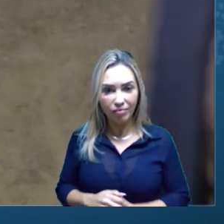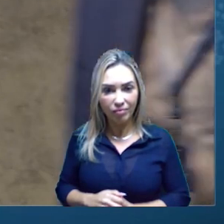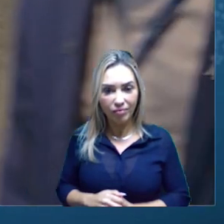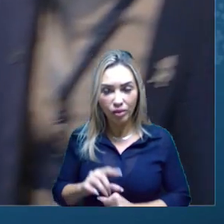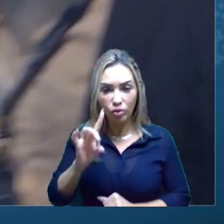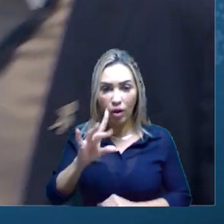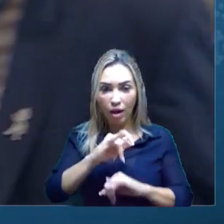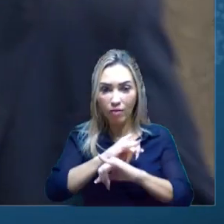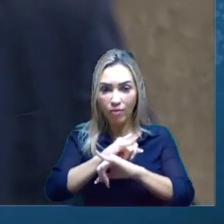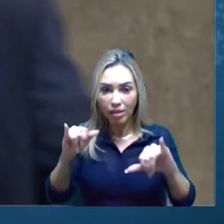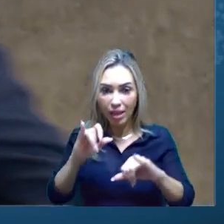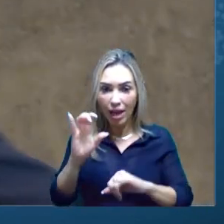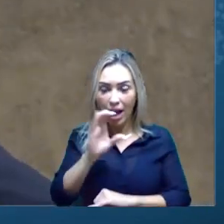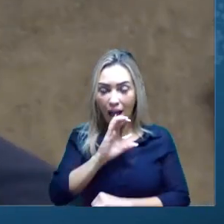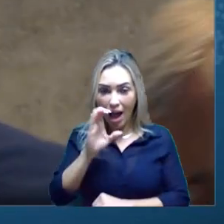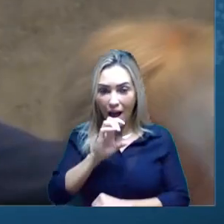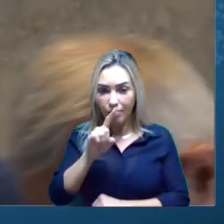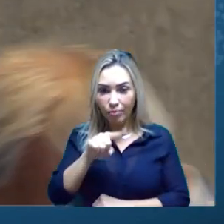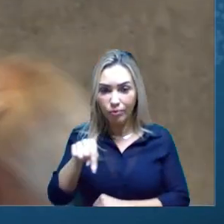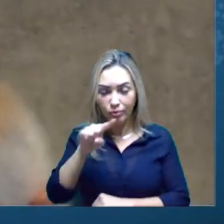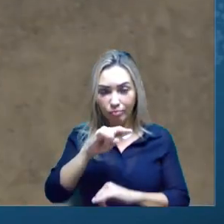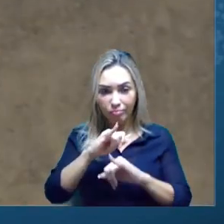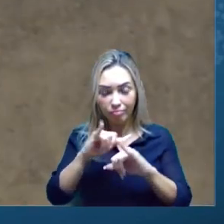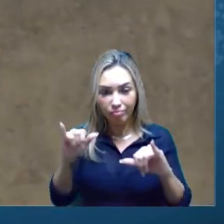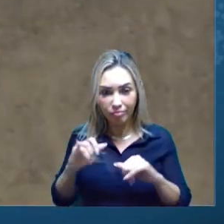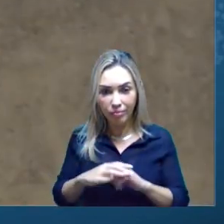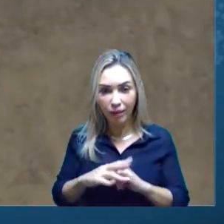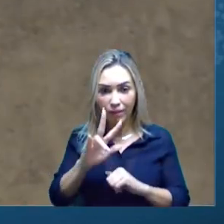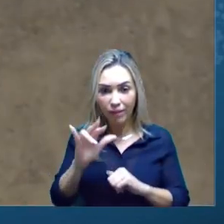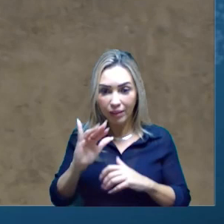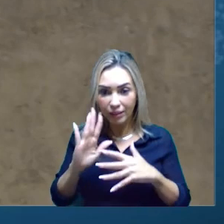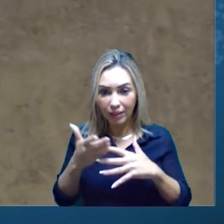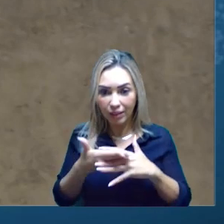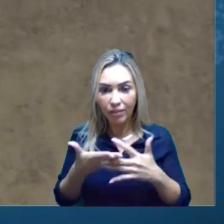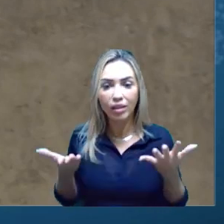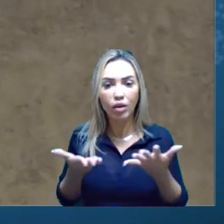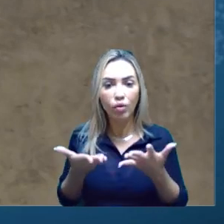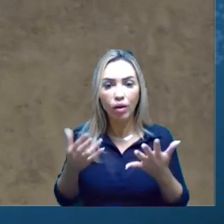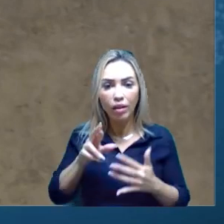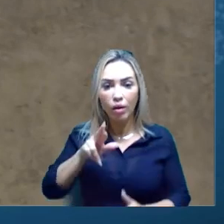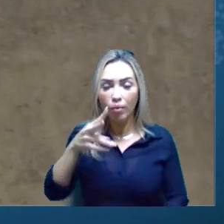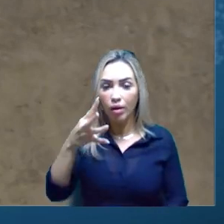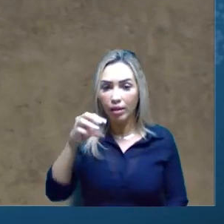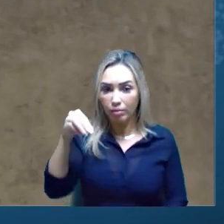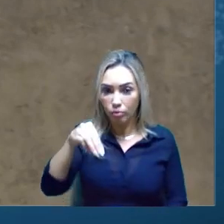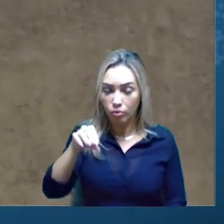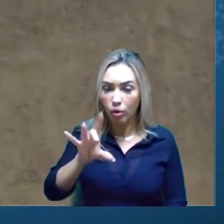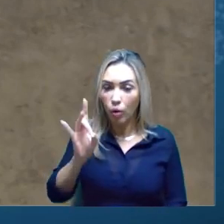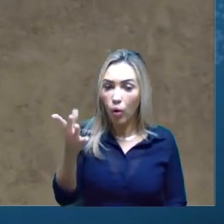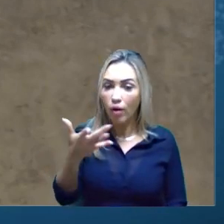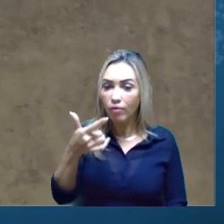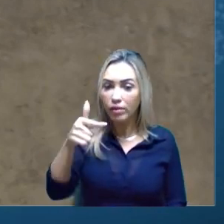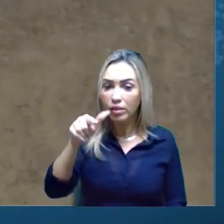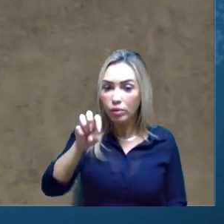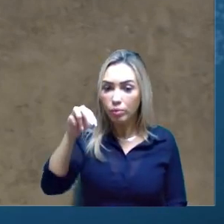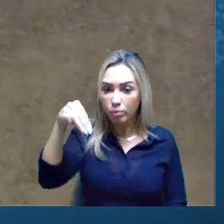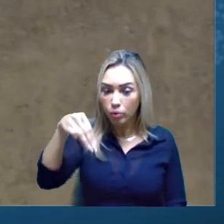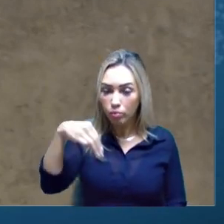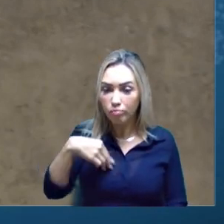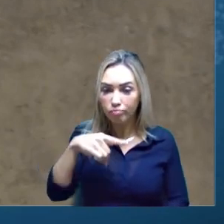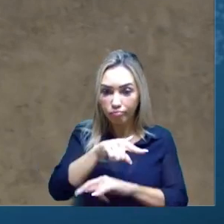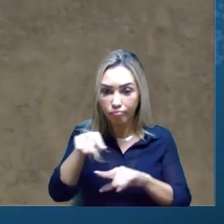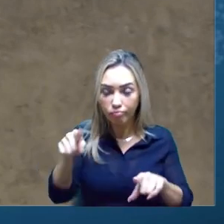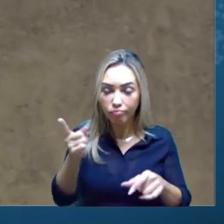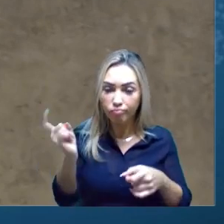recadinho, por favor, rapidinho. Nós vamos fazer um intervalo não de 40 minutos, de 25 minutos. Eu conto com a colaboração de todos para que